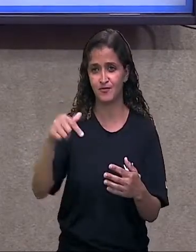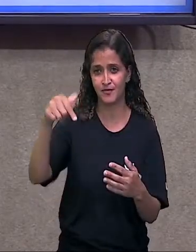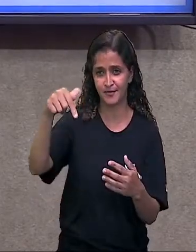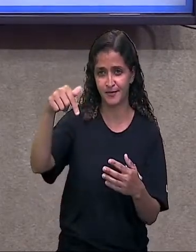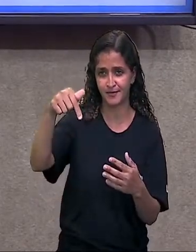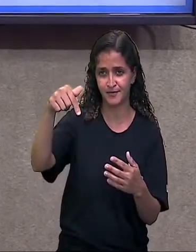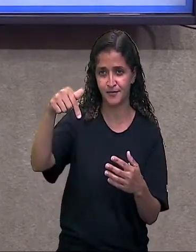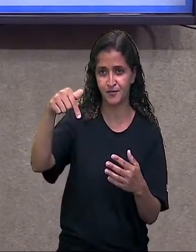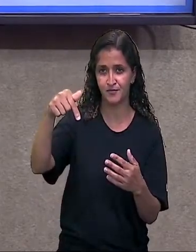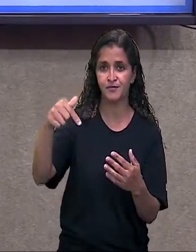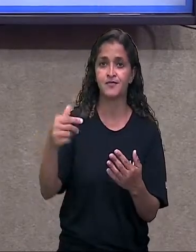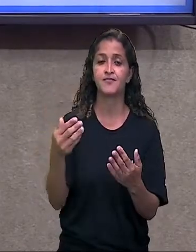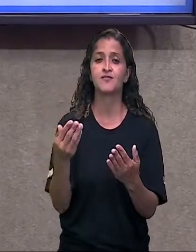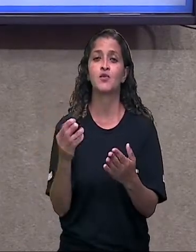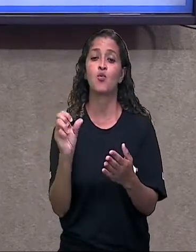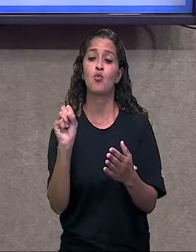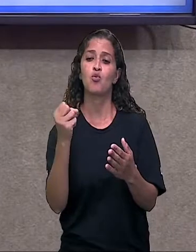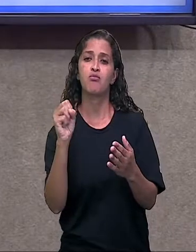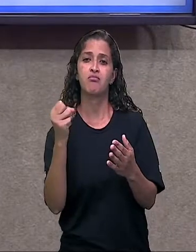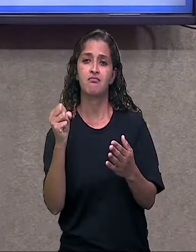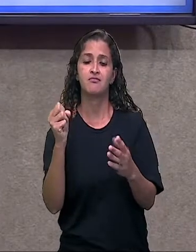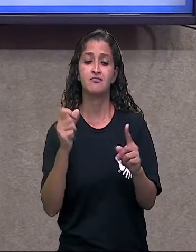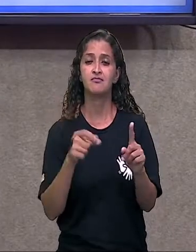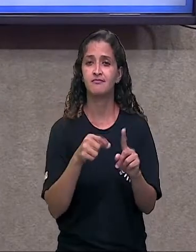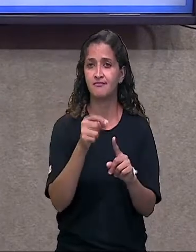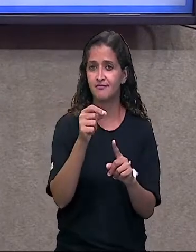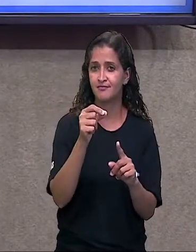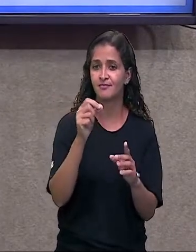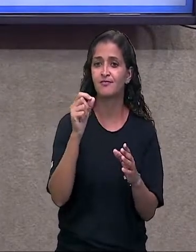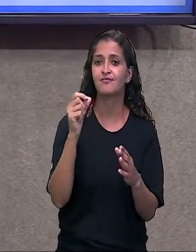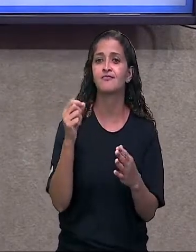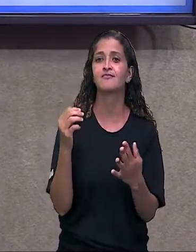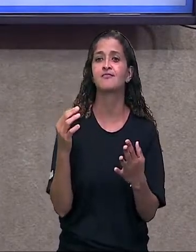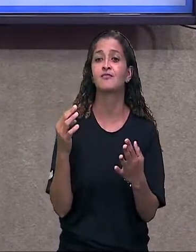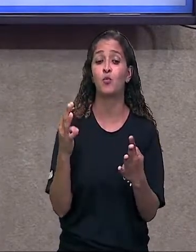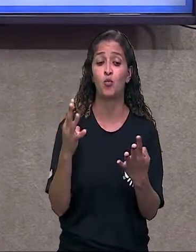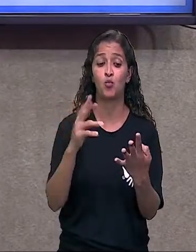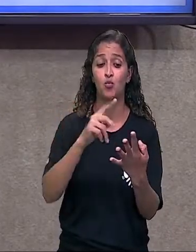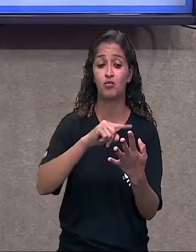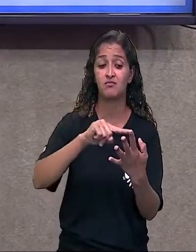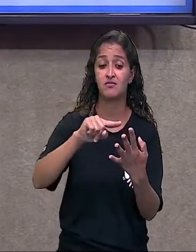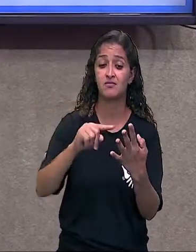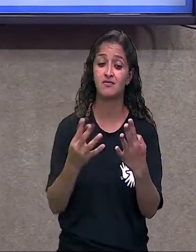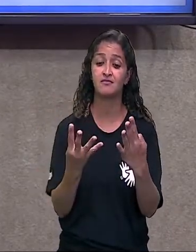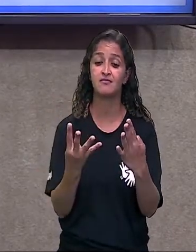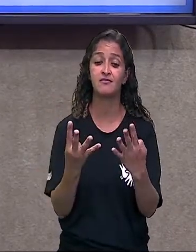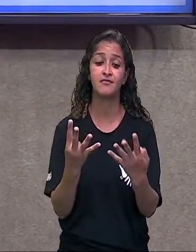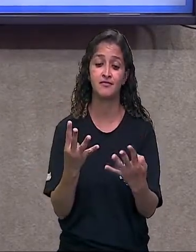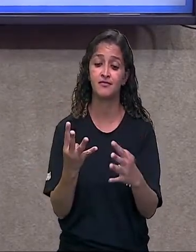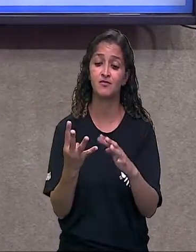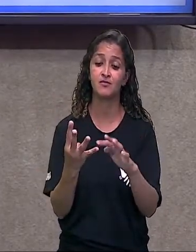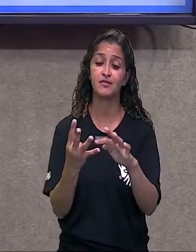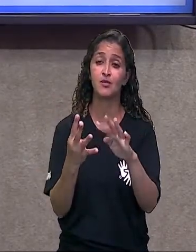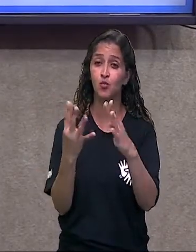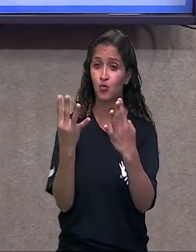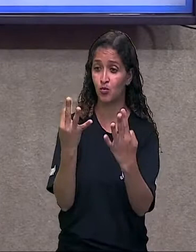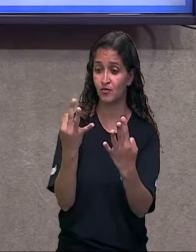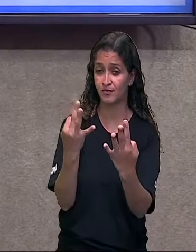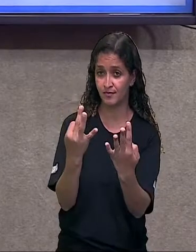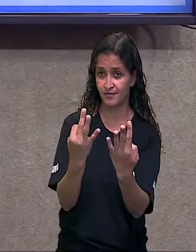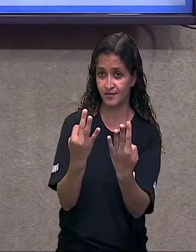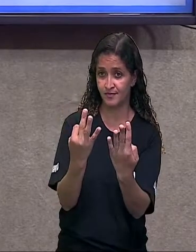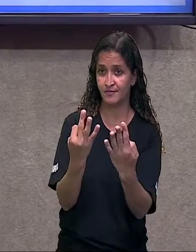7. 8 unidades, 8 quadradinhos, número